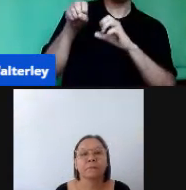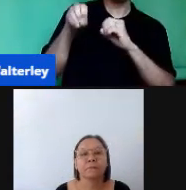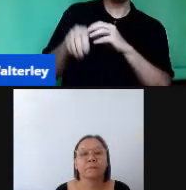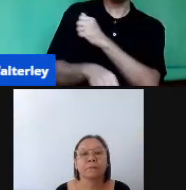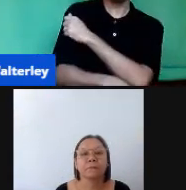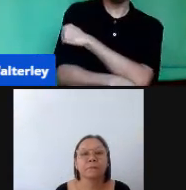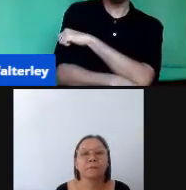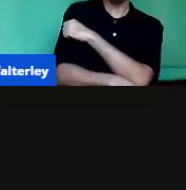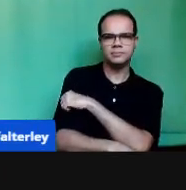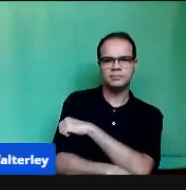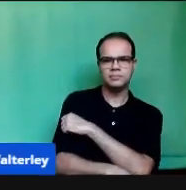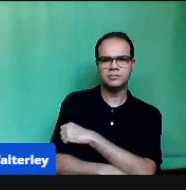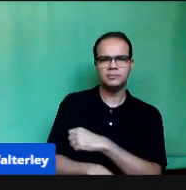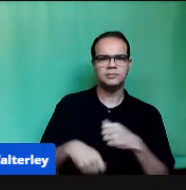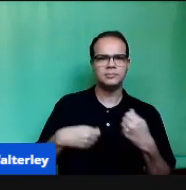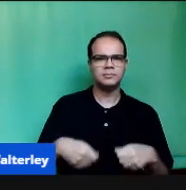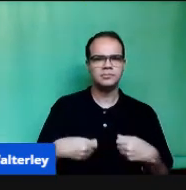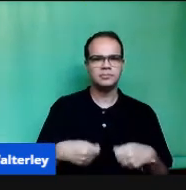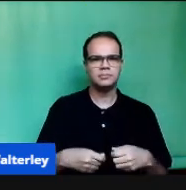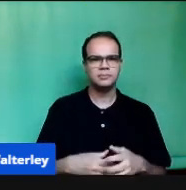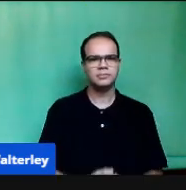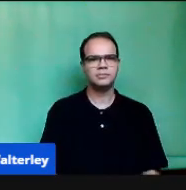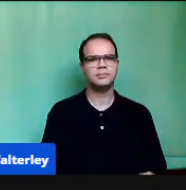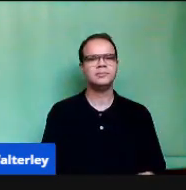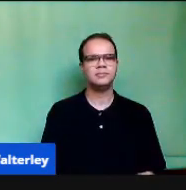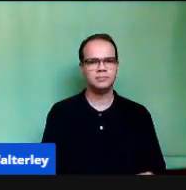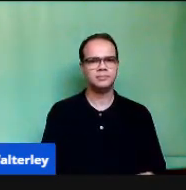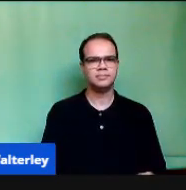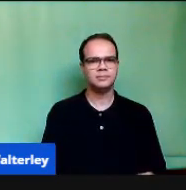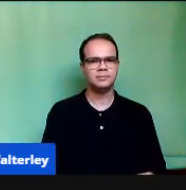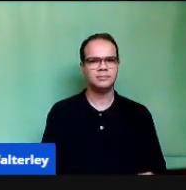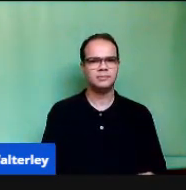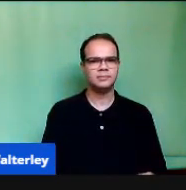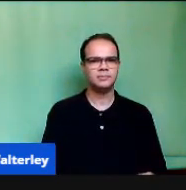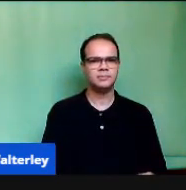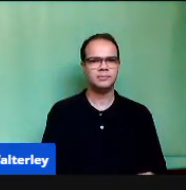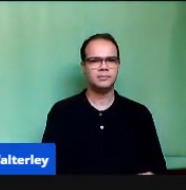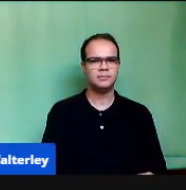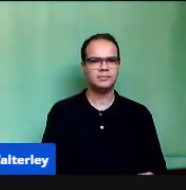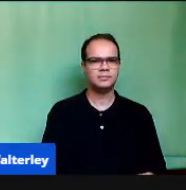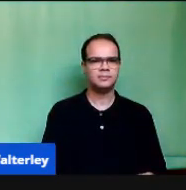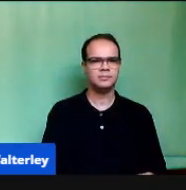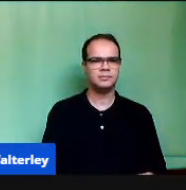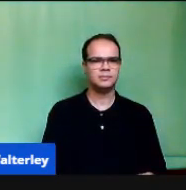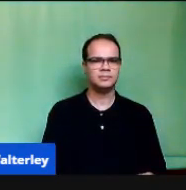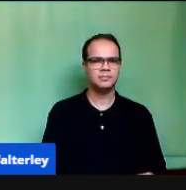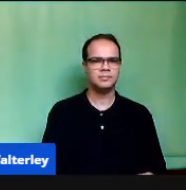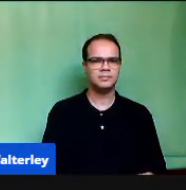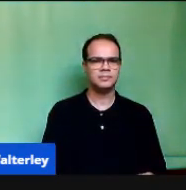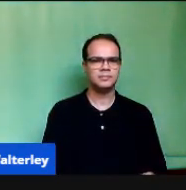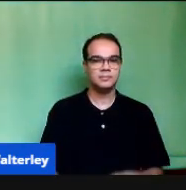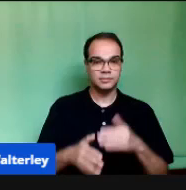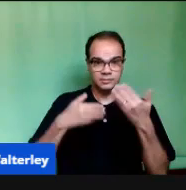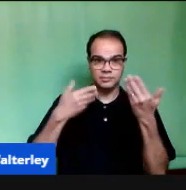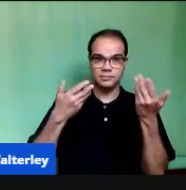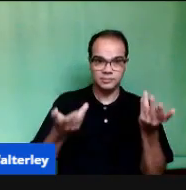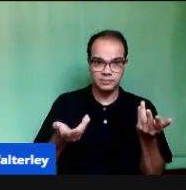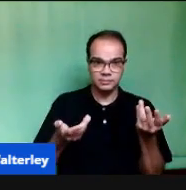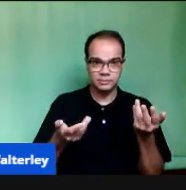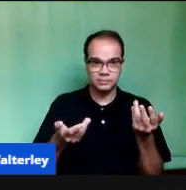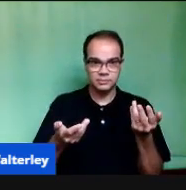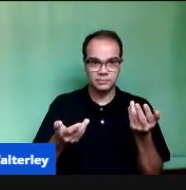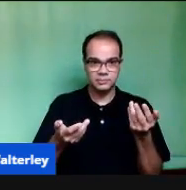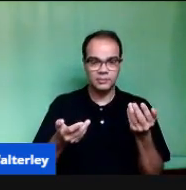das instituições que tenta manter essa norma da heteronormatividade. Nós sempre organizamos as